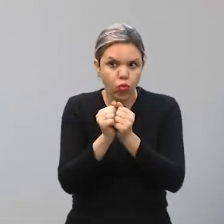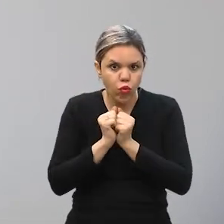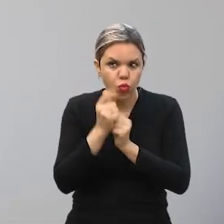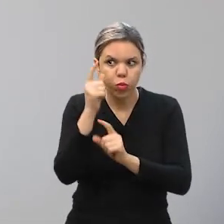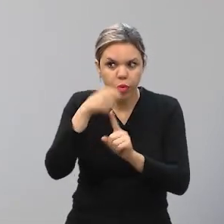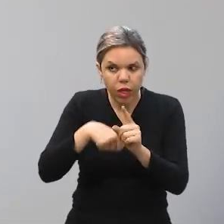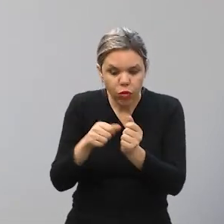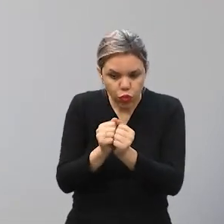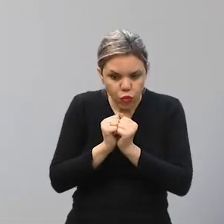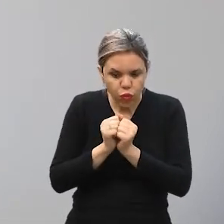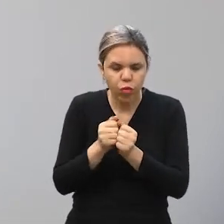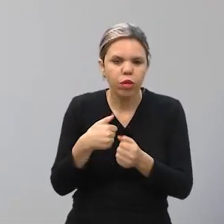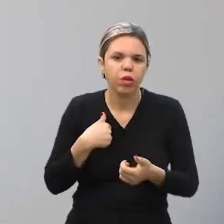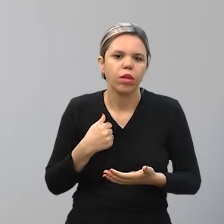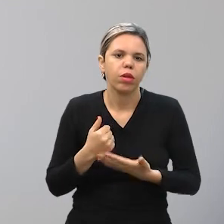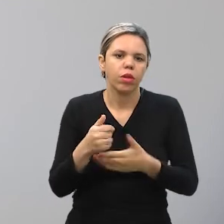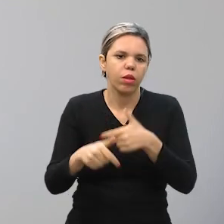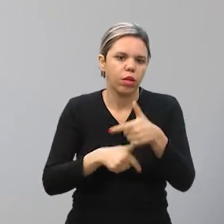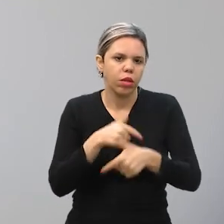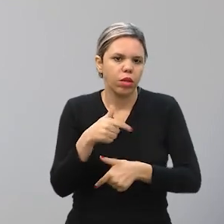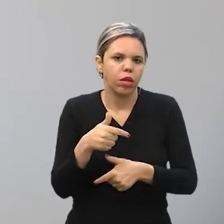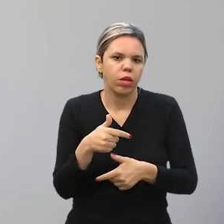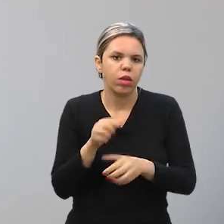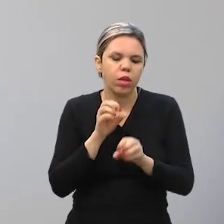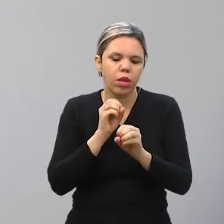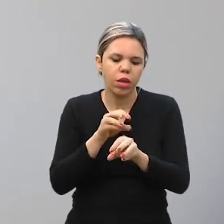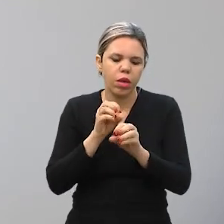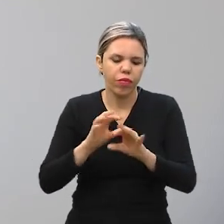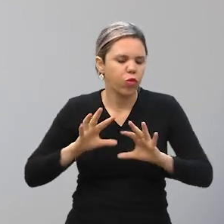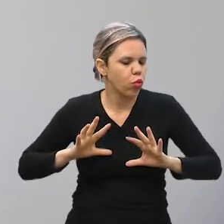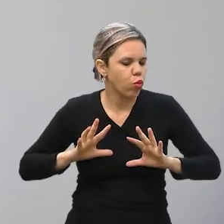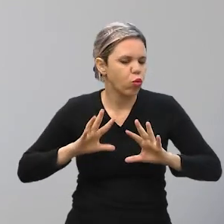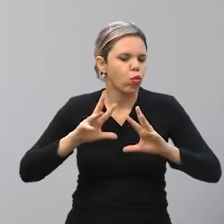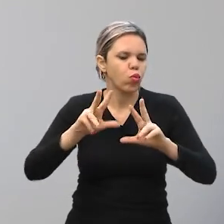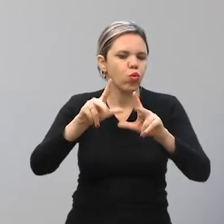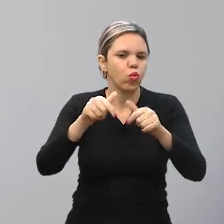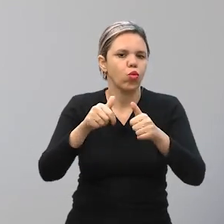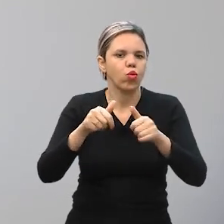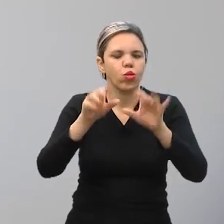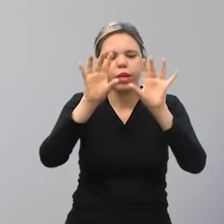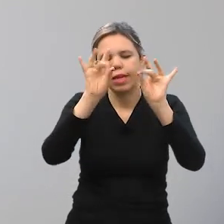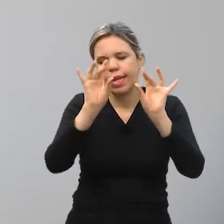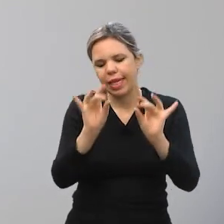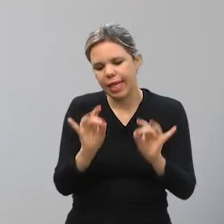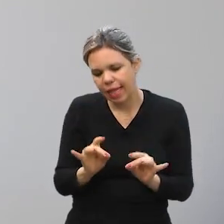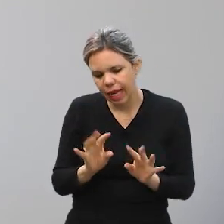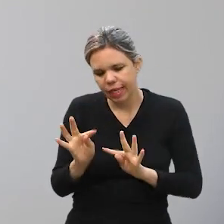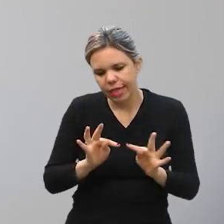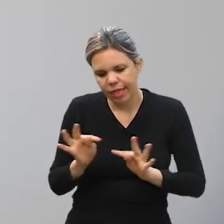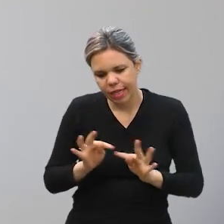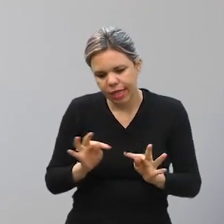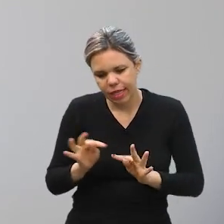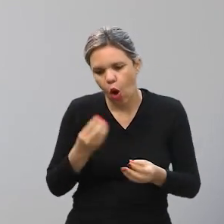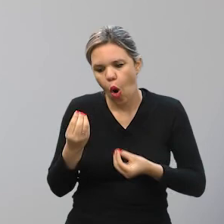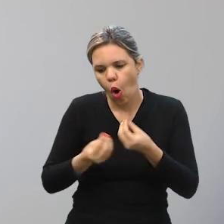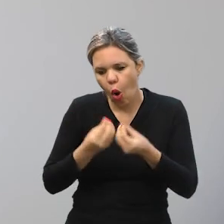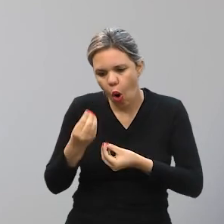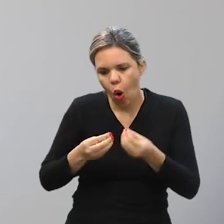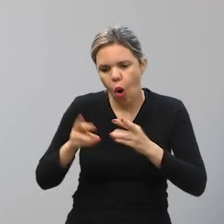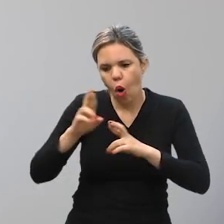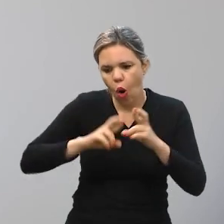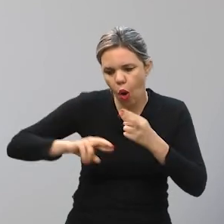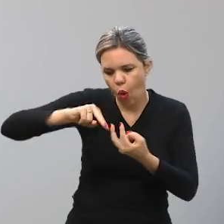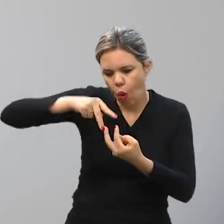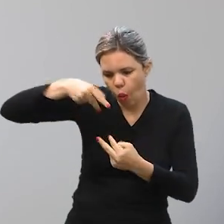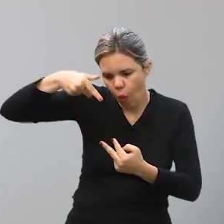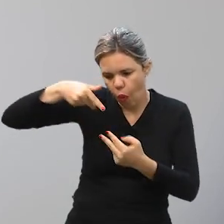1 mês. Você vai me ensinar todos os detalhes do como é que a gente vê a célula,